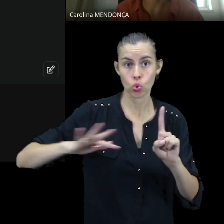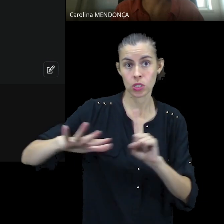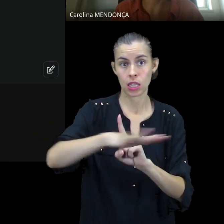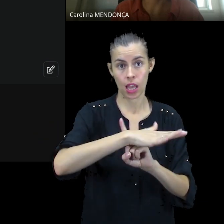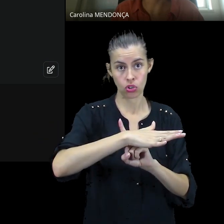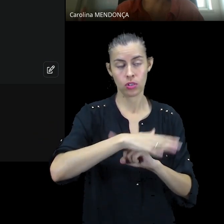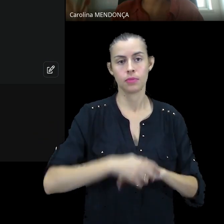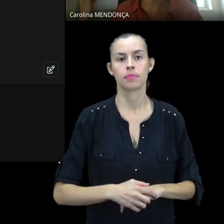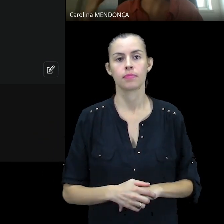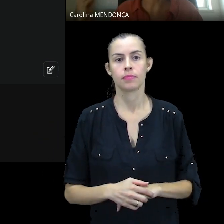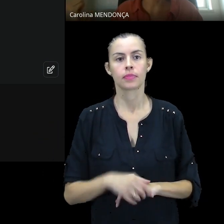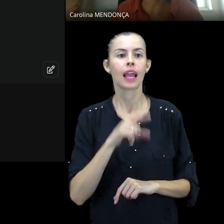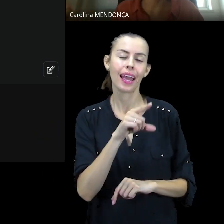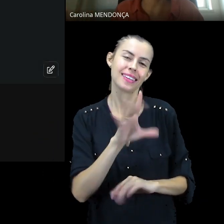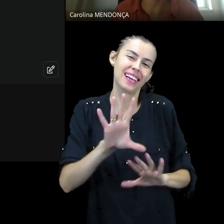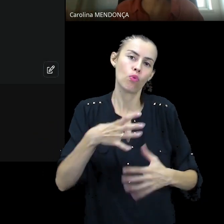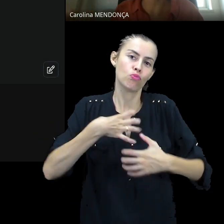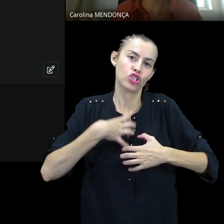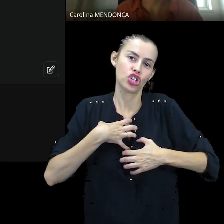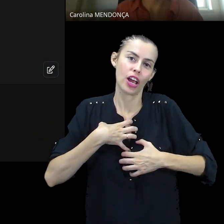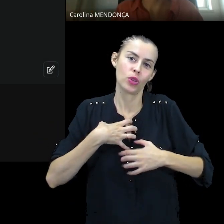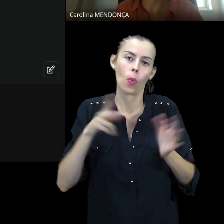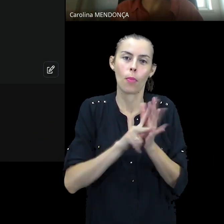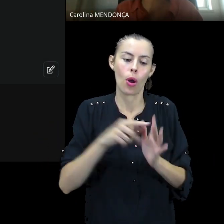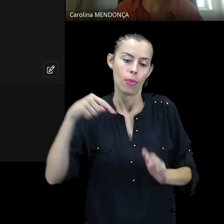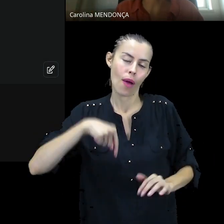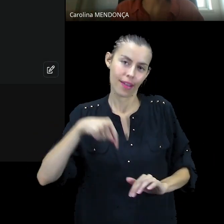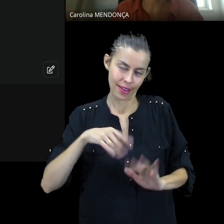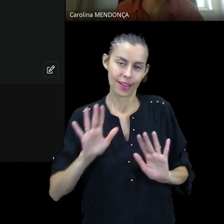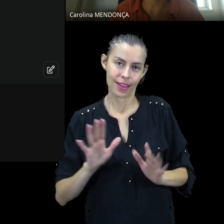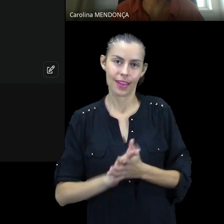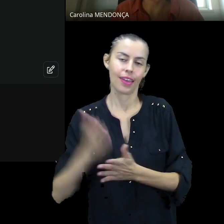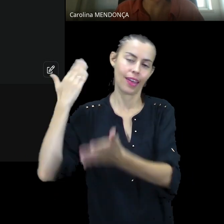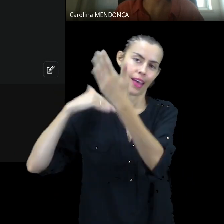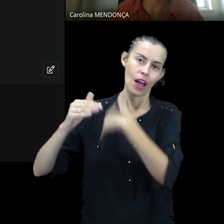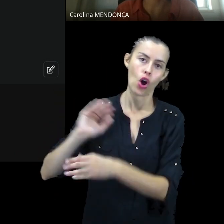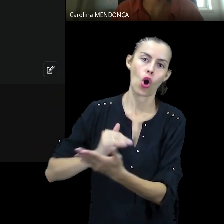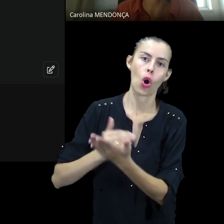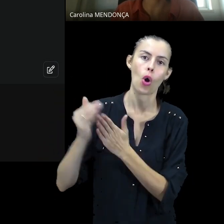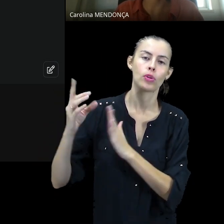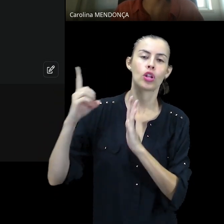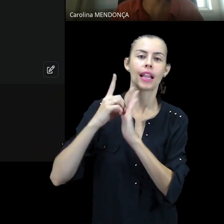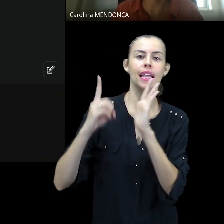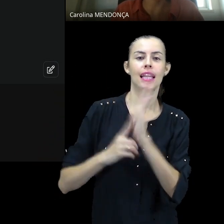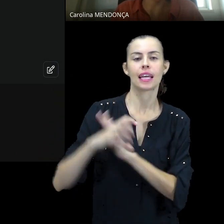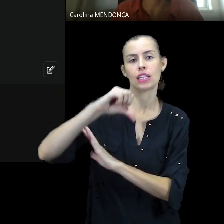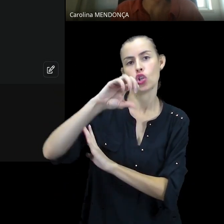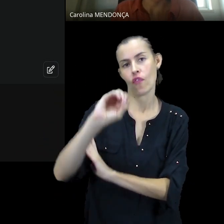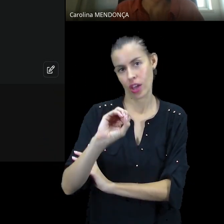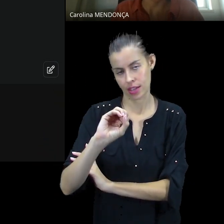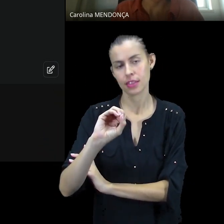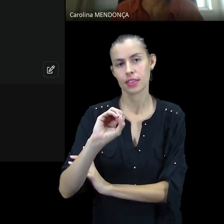da UFBA, que vem lá da década de 90 e que é um espaço privilegiado para se realizar a extensão dentro da nossa